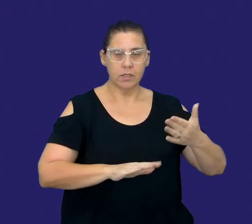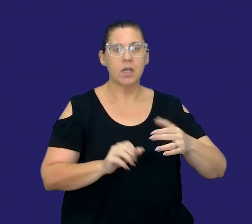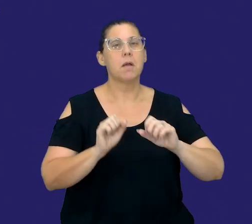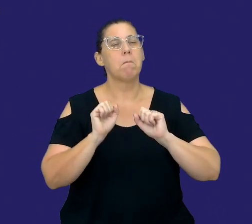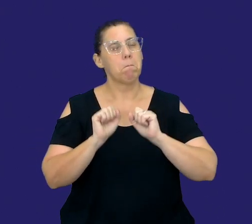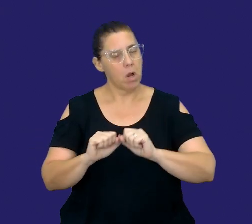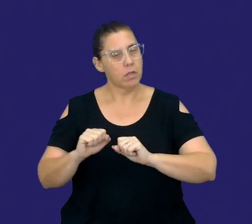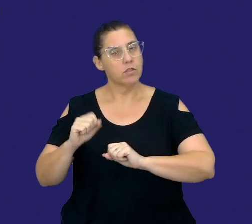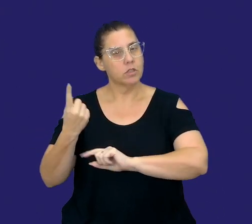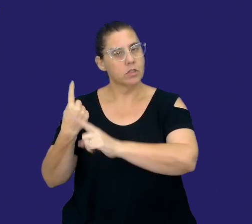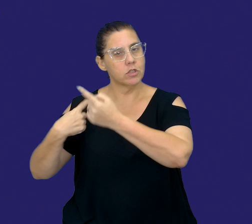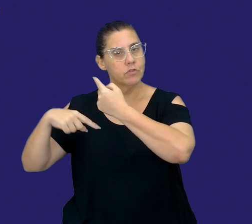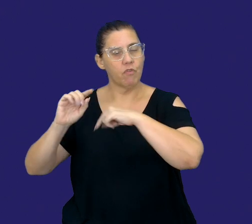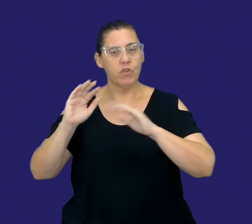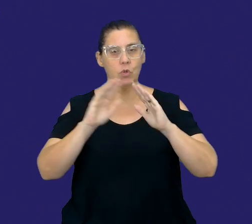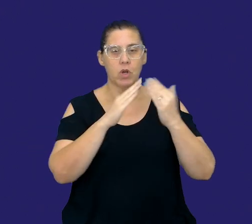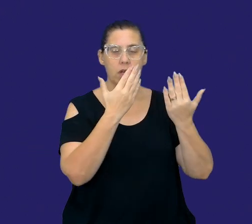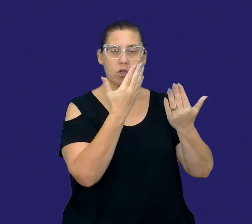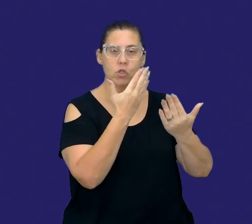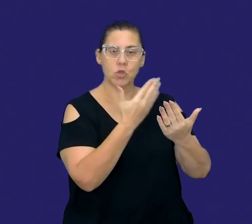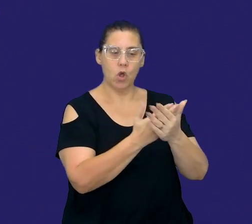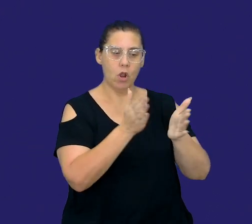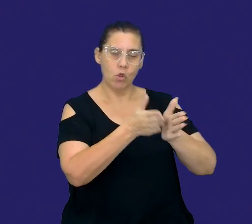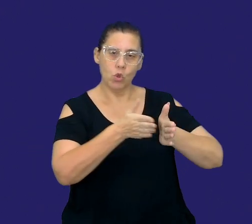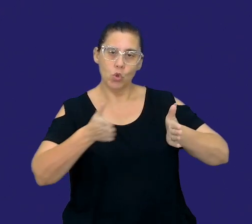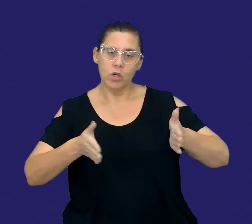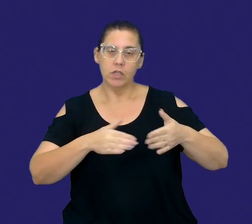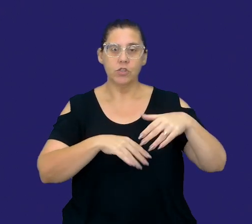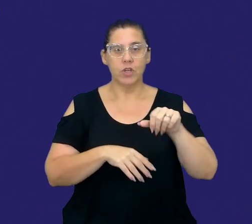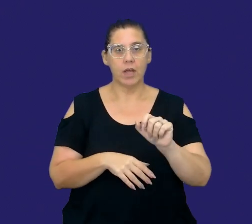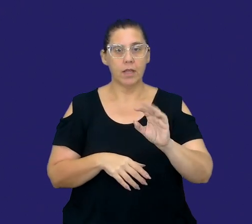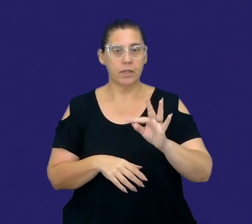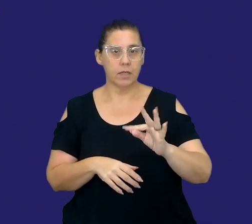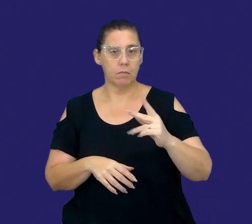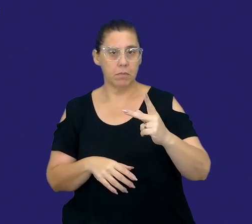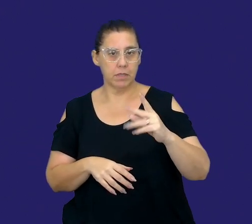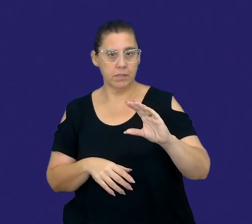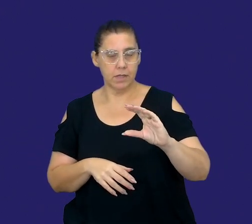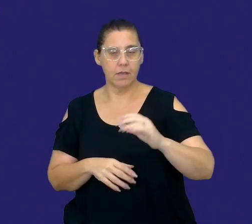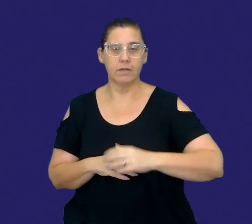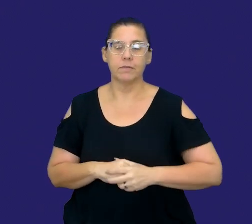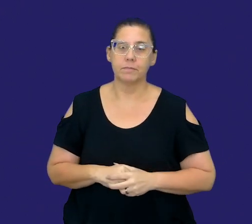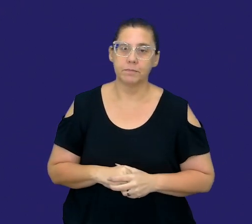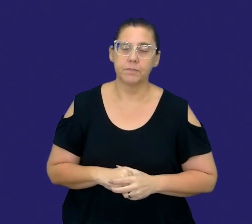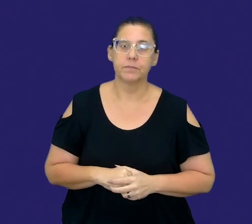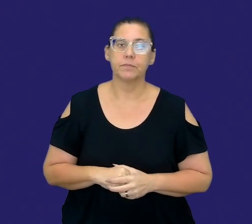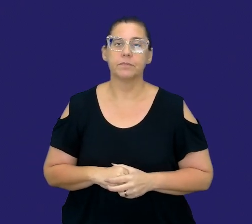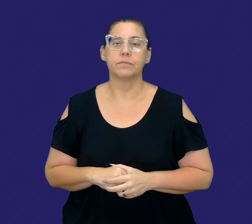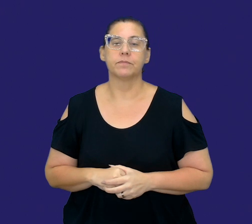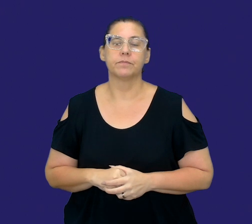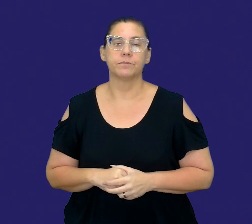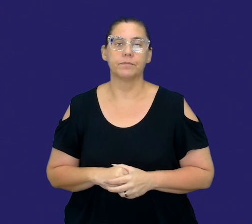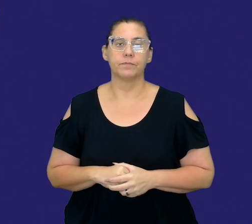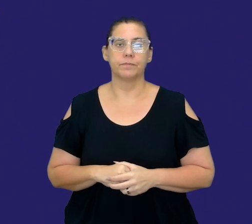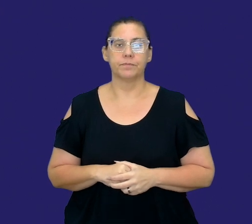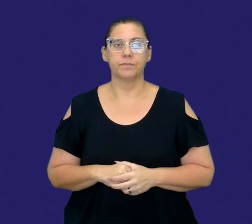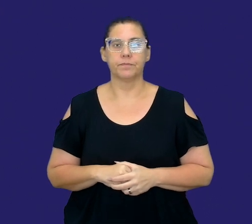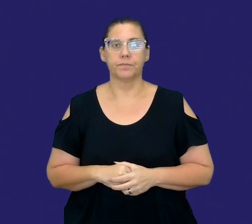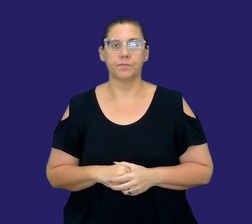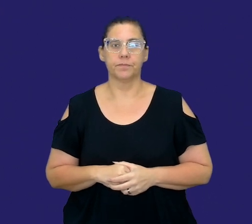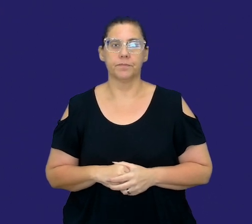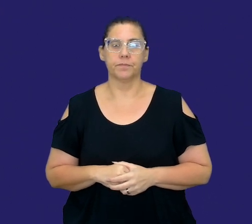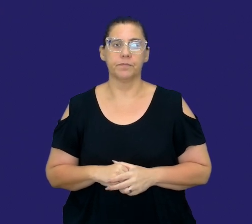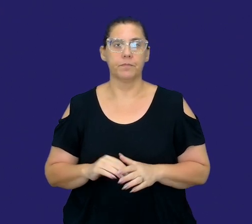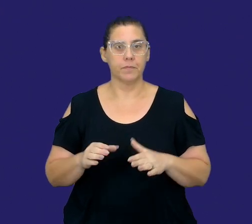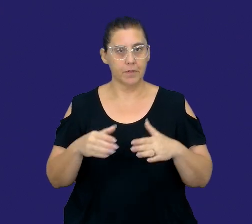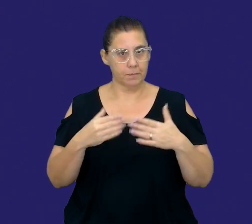ser desenvolvidas na escola durante as ATPCs, certo? Como desdobramento dessa nossa conversa.